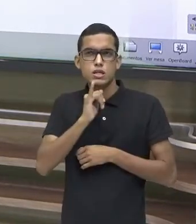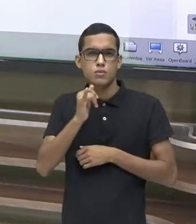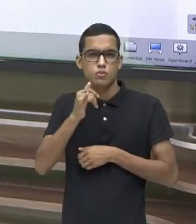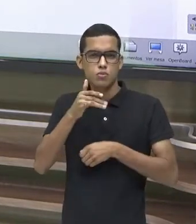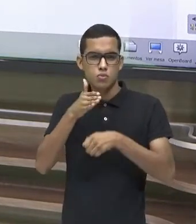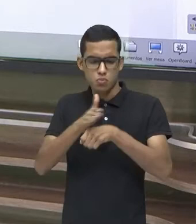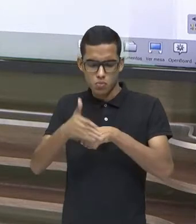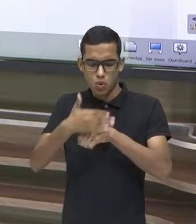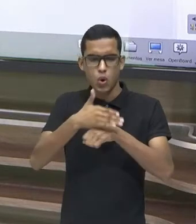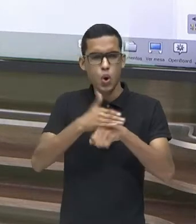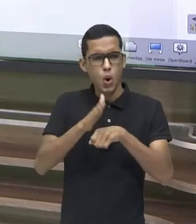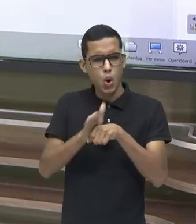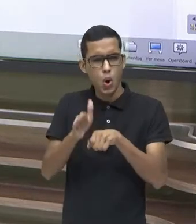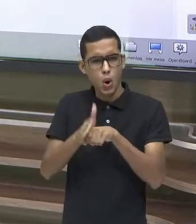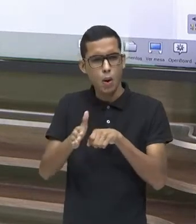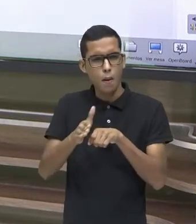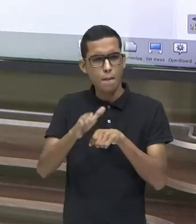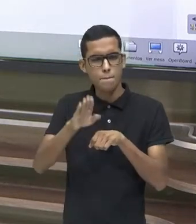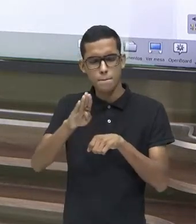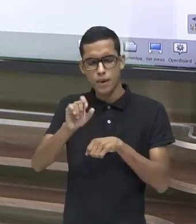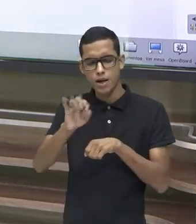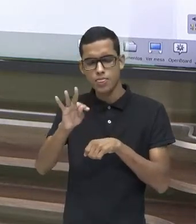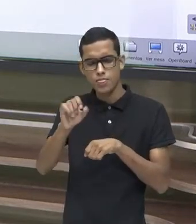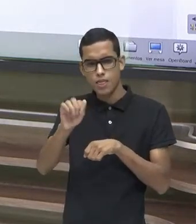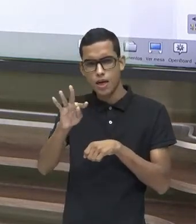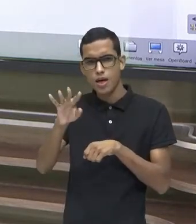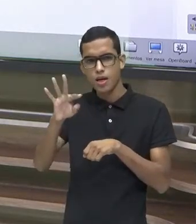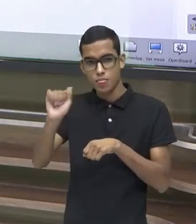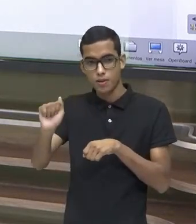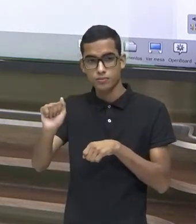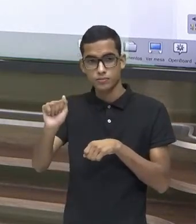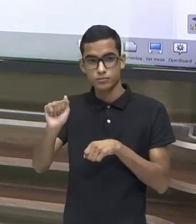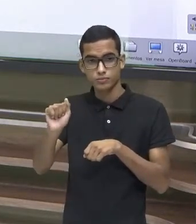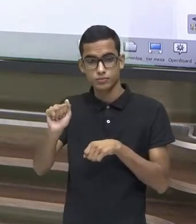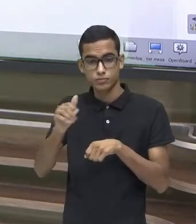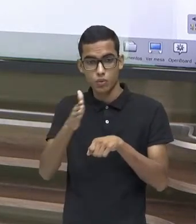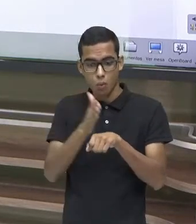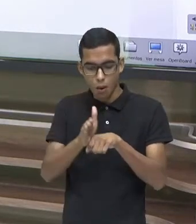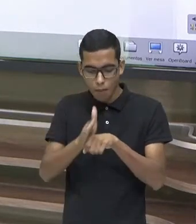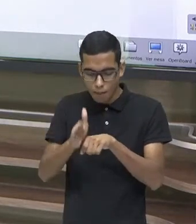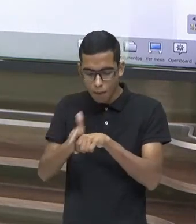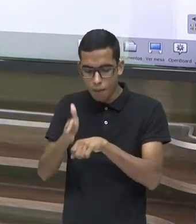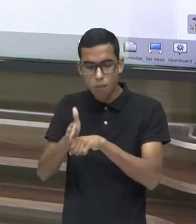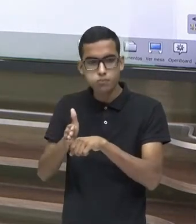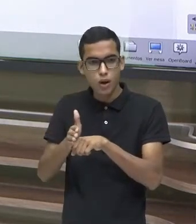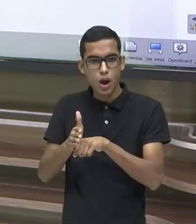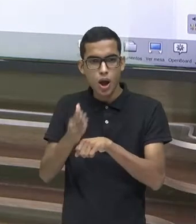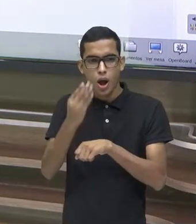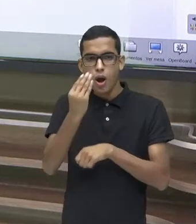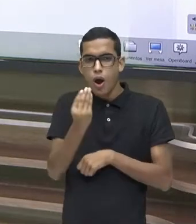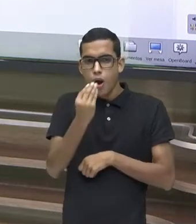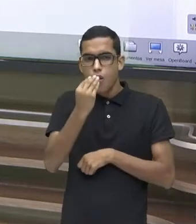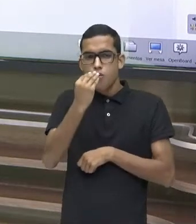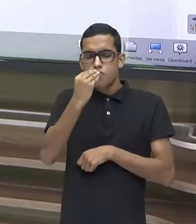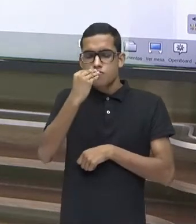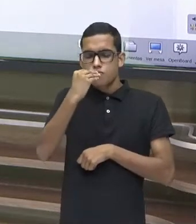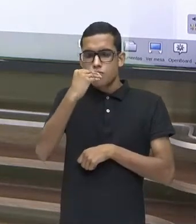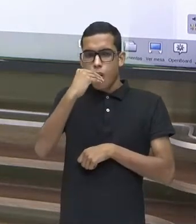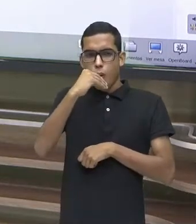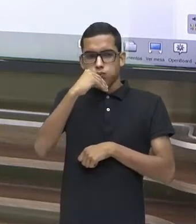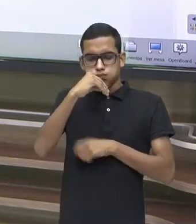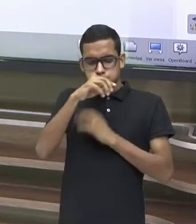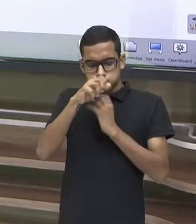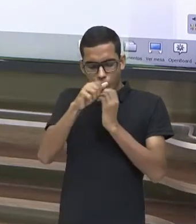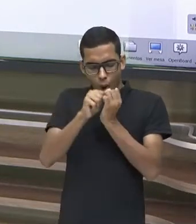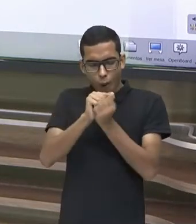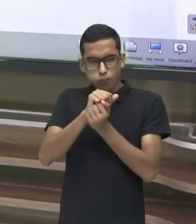né? A gente come a batata, que tem ali o amido na sua constituição. Dentro da nossa boca vai ter a digestão mecânica,